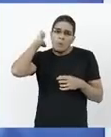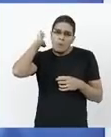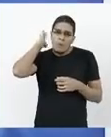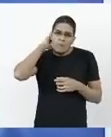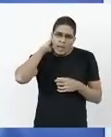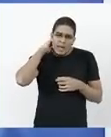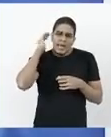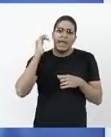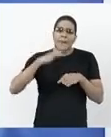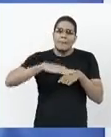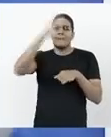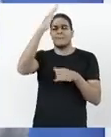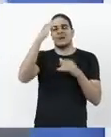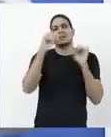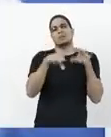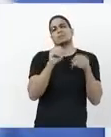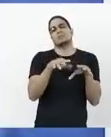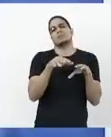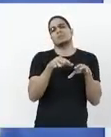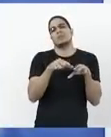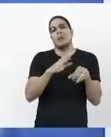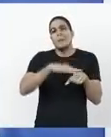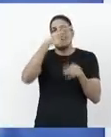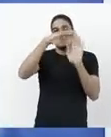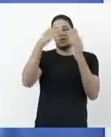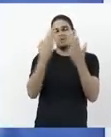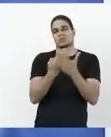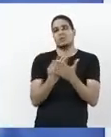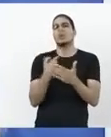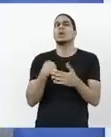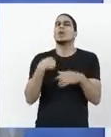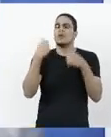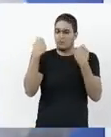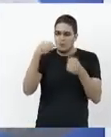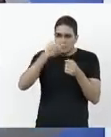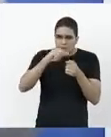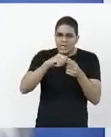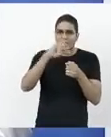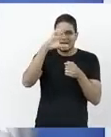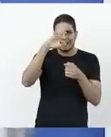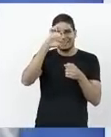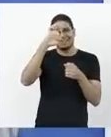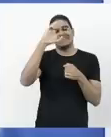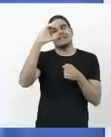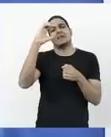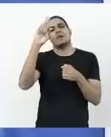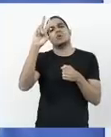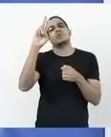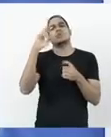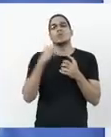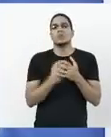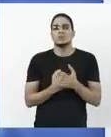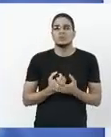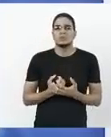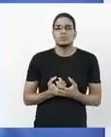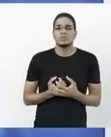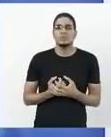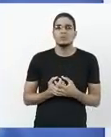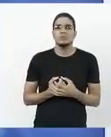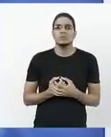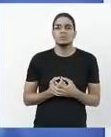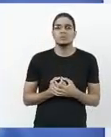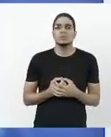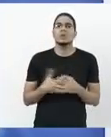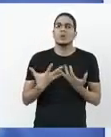ajudar certamente a Belém a ganhar muito mais avanços na educação. Eu quero uma Belém mais segura, um programa